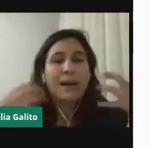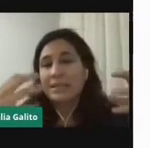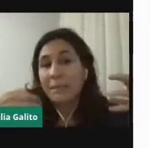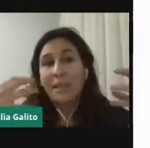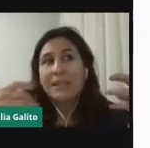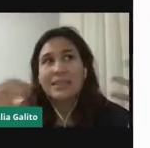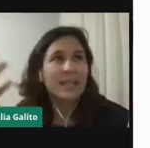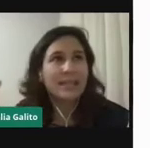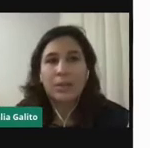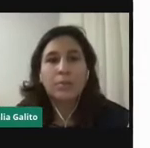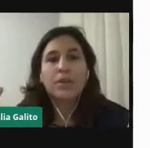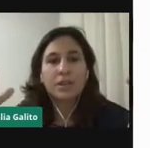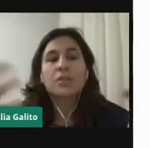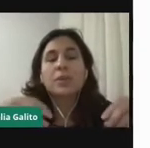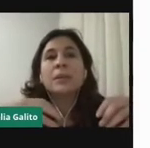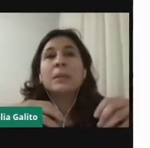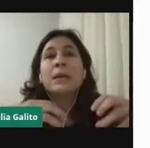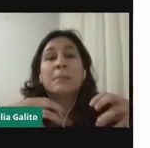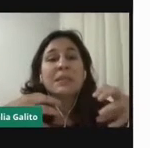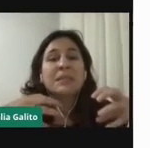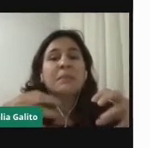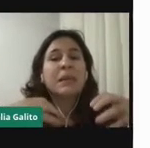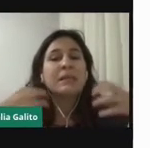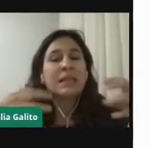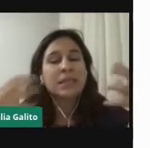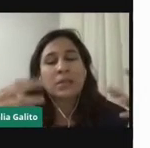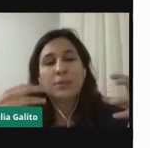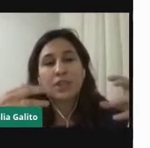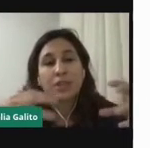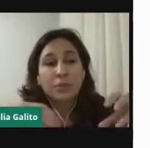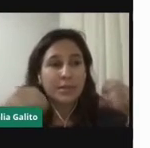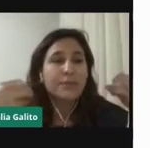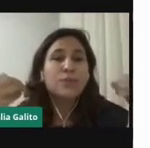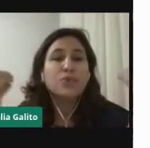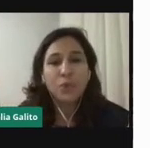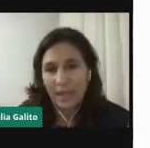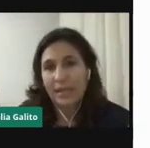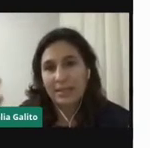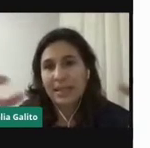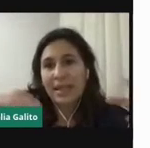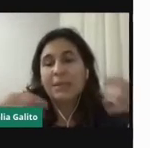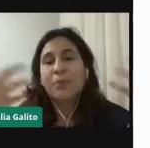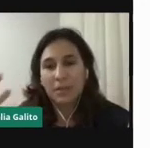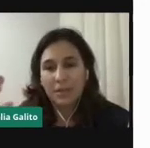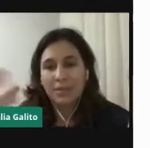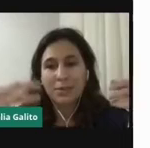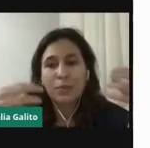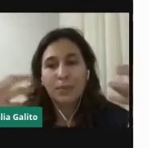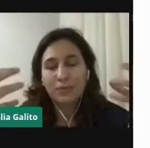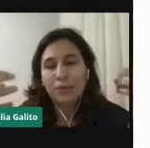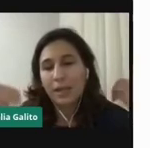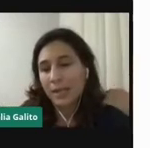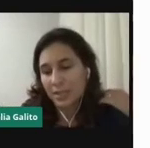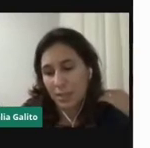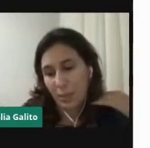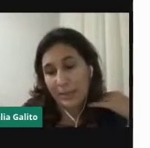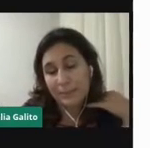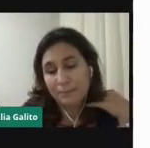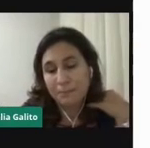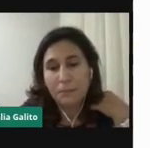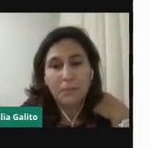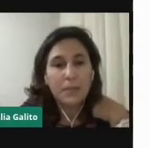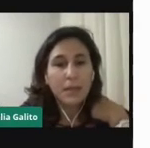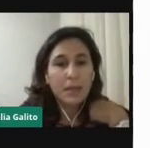falando que não basta apenas ter célula progenitora, mas também ter células progenitoras funcionais, né, importantes com uma funcionalidade